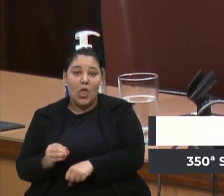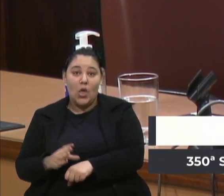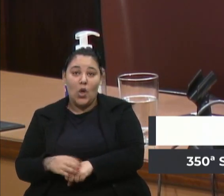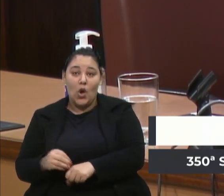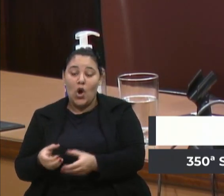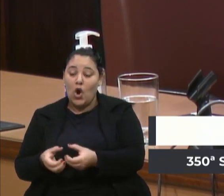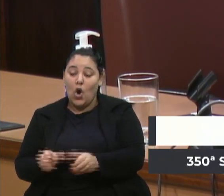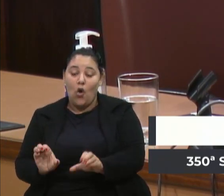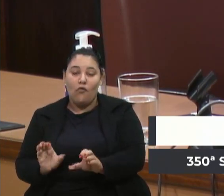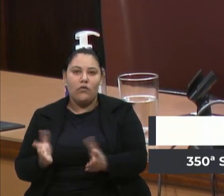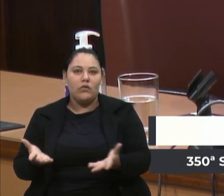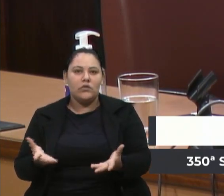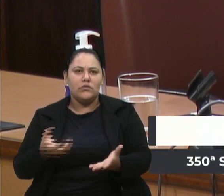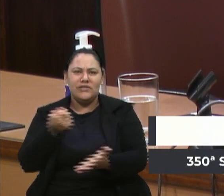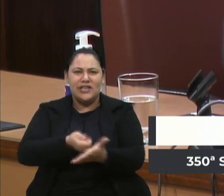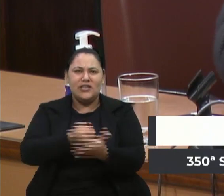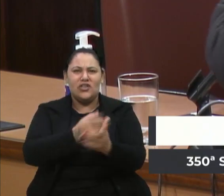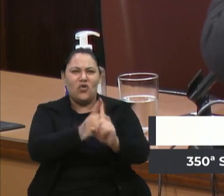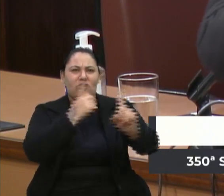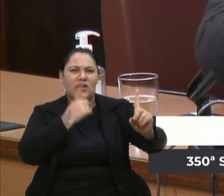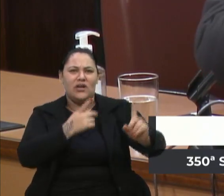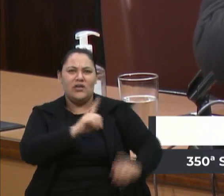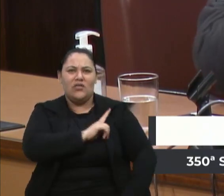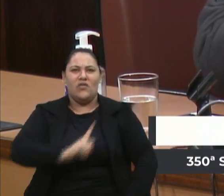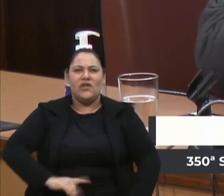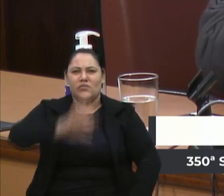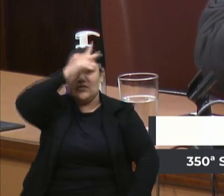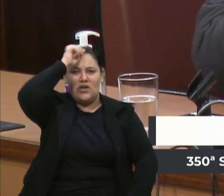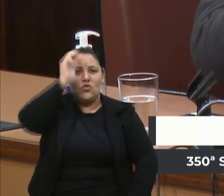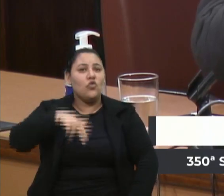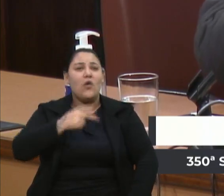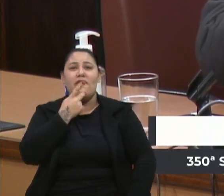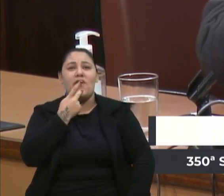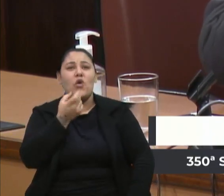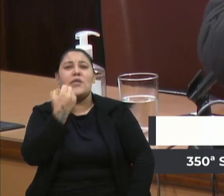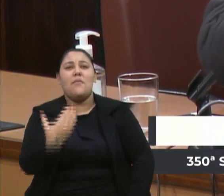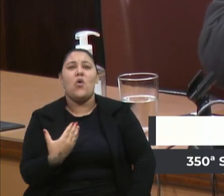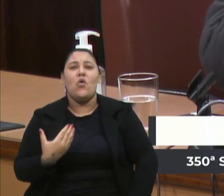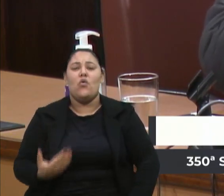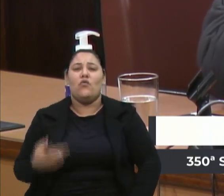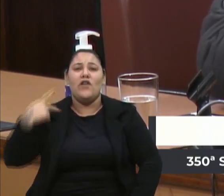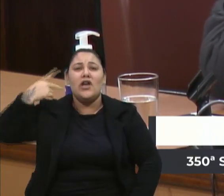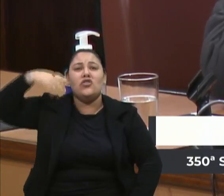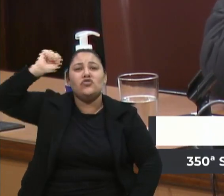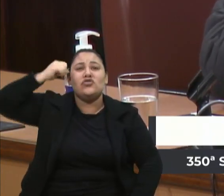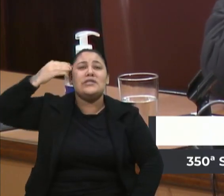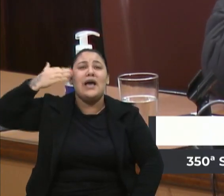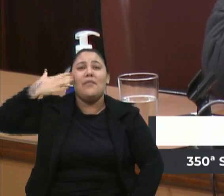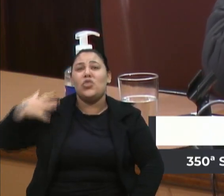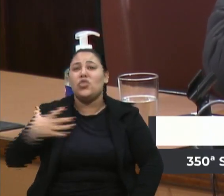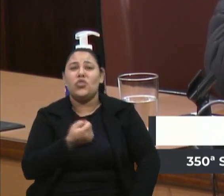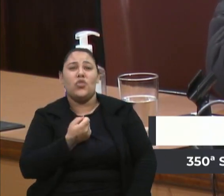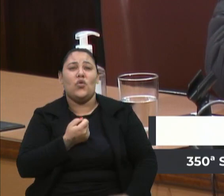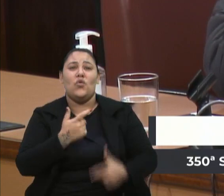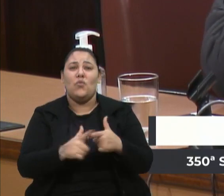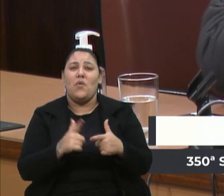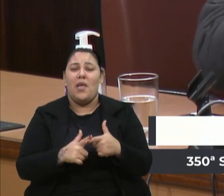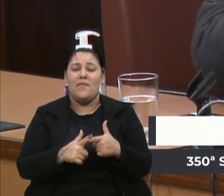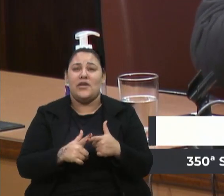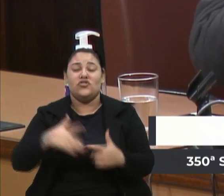governo municipal nunca disse que está perfeito, vereador Xuxa. Sabe dos problemas.